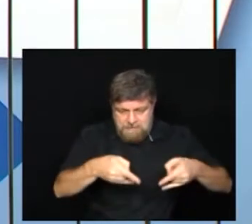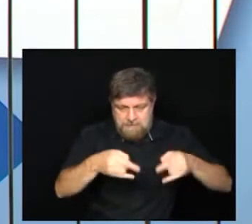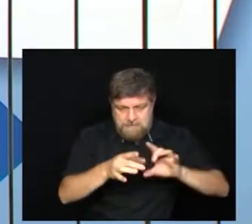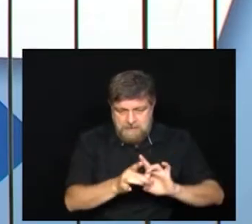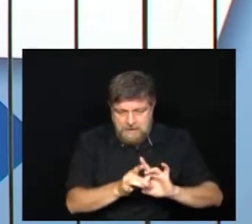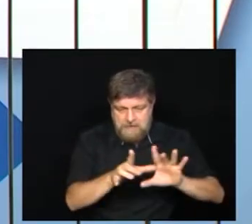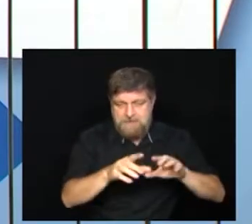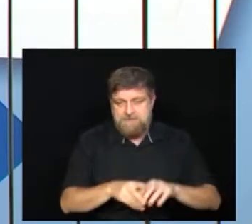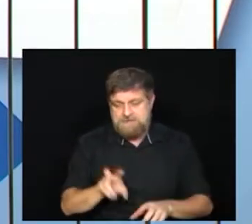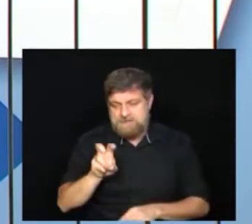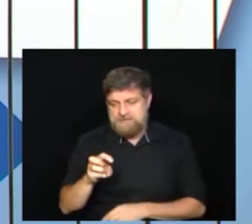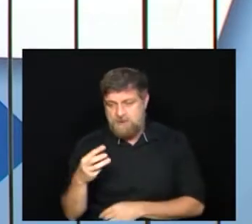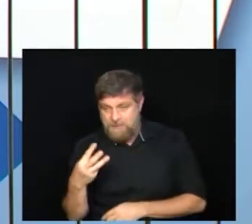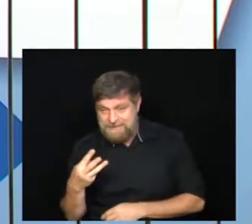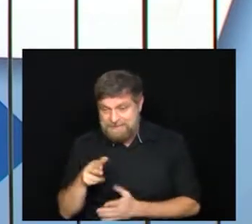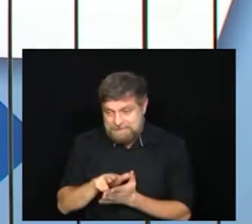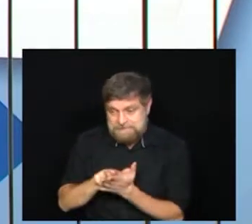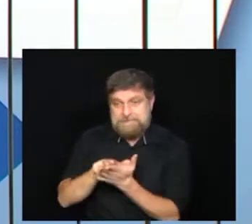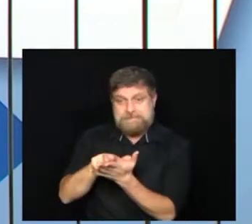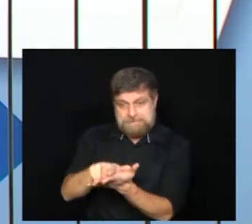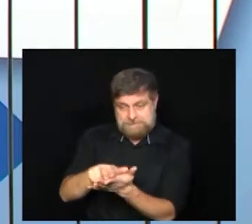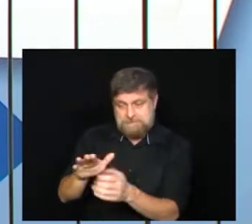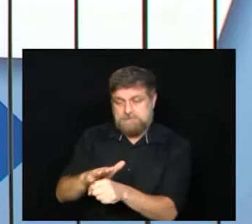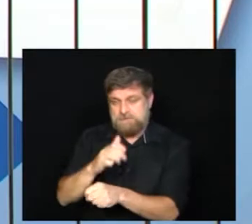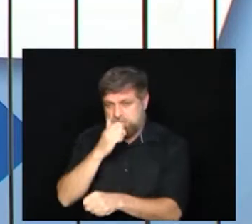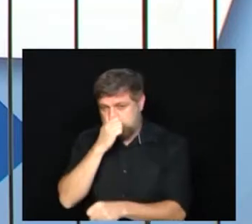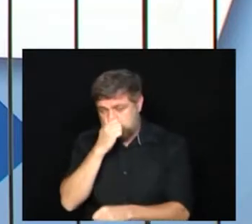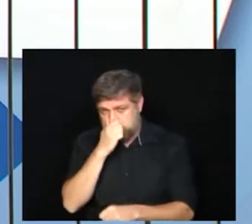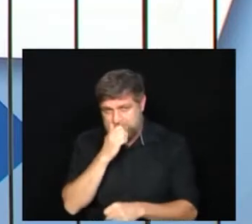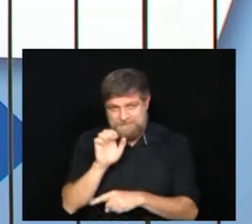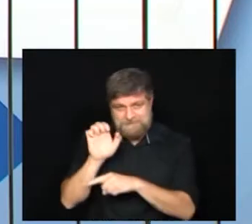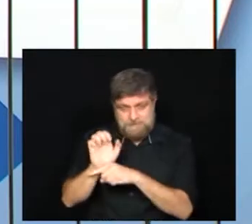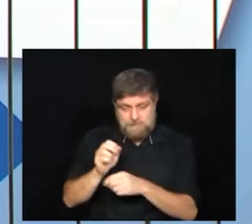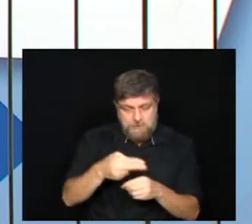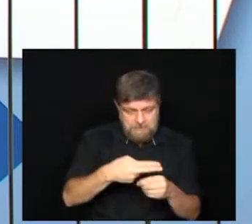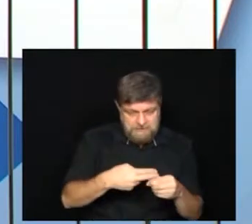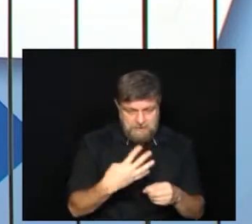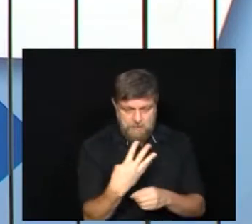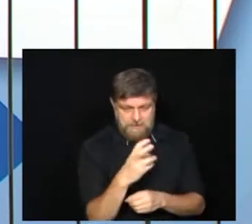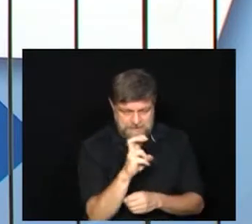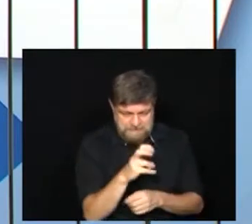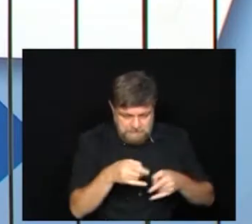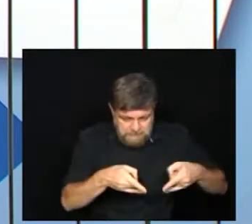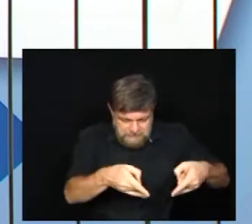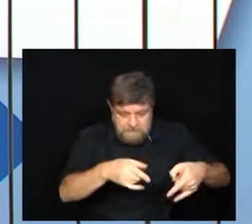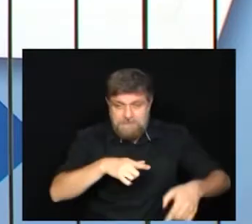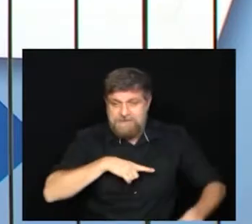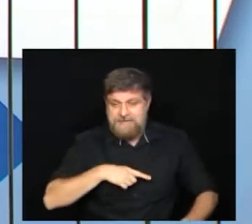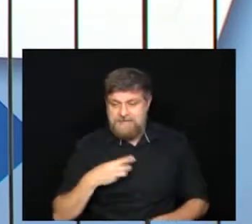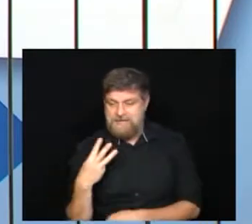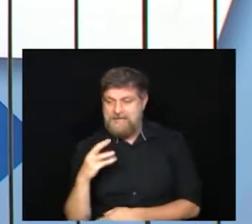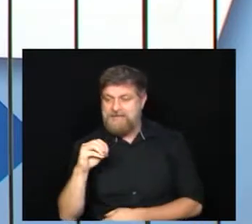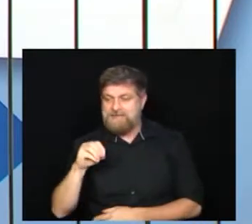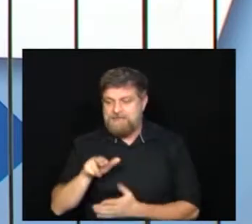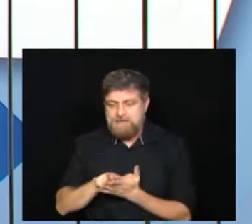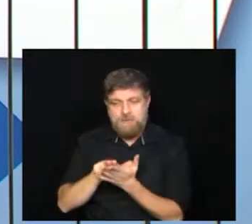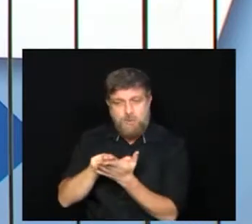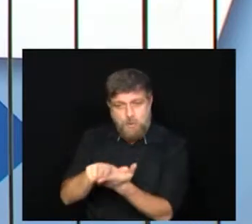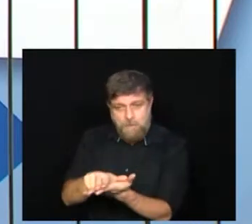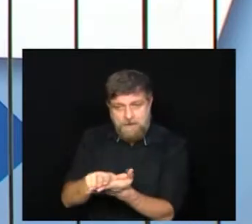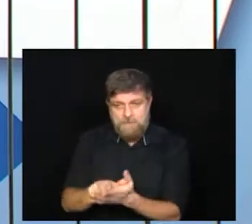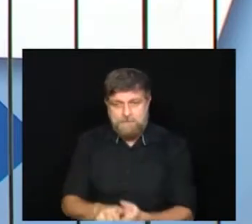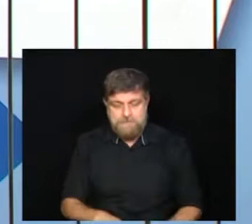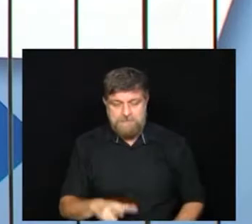disponíveis, 53 estavam ocupados. Na rede estadual, 45 leitos disponíveis, 30 ocupados, e na